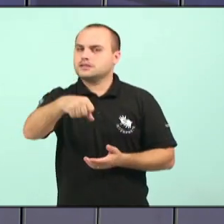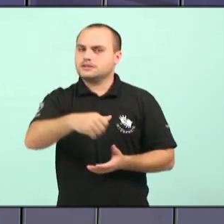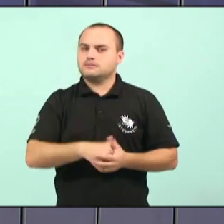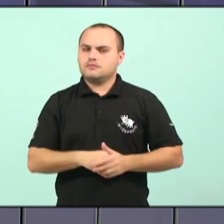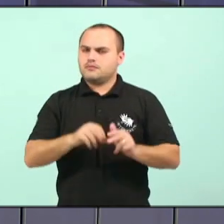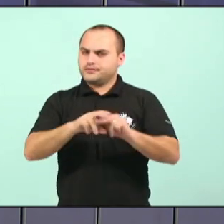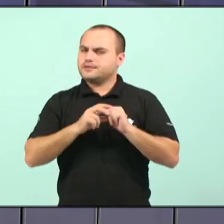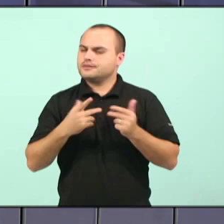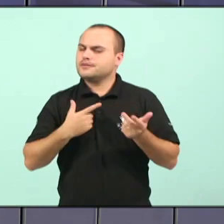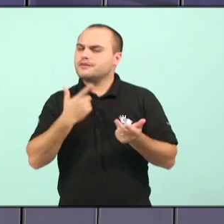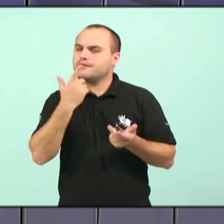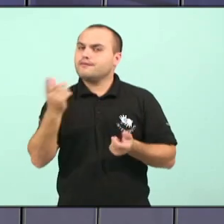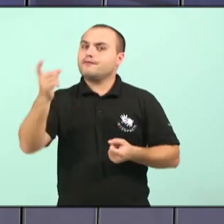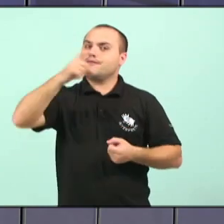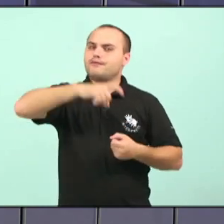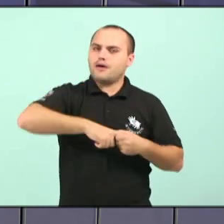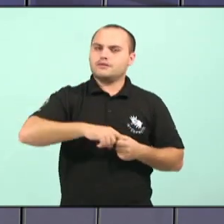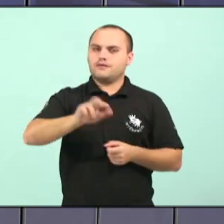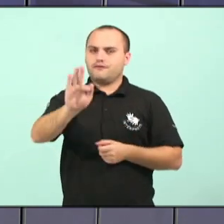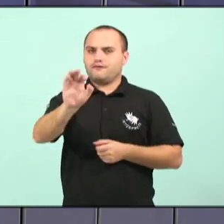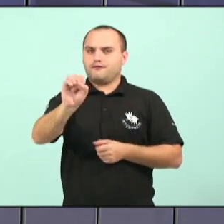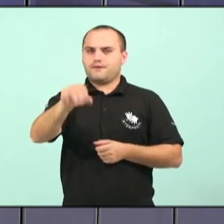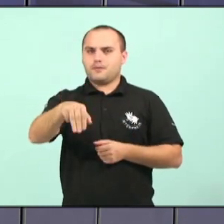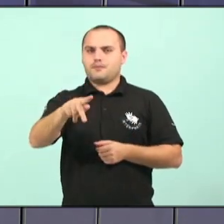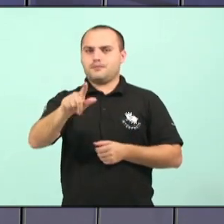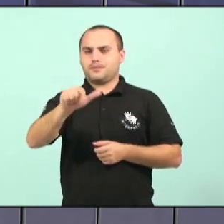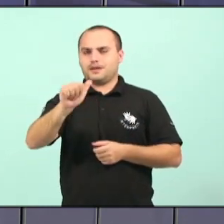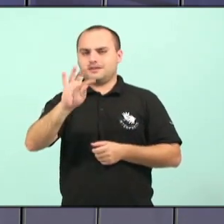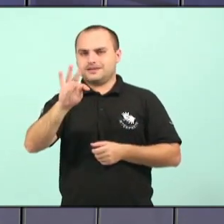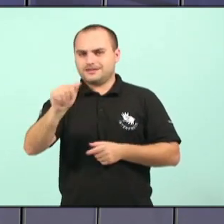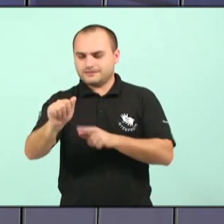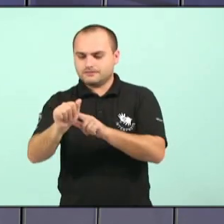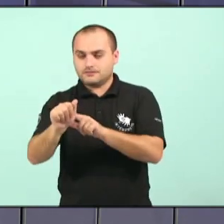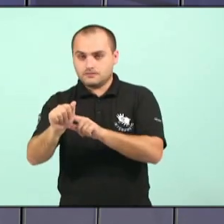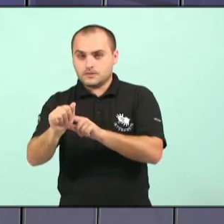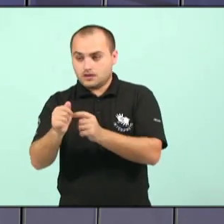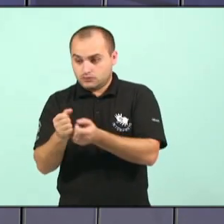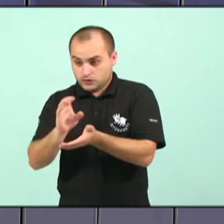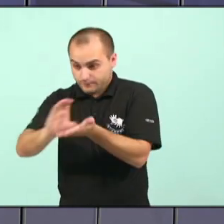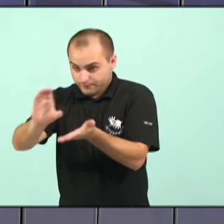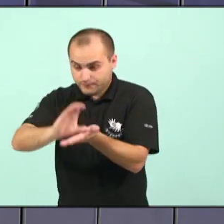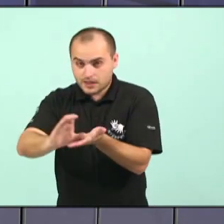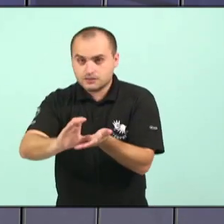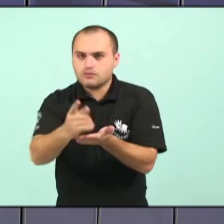volto naquela questão do Fomplata. Quando você investe em algo que dá um retorno depois, através dos